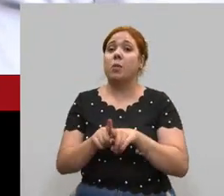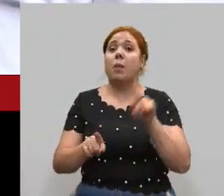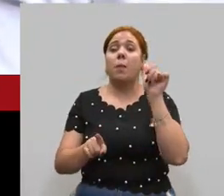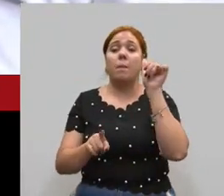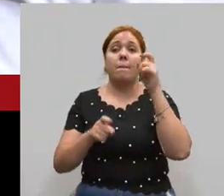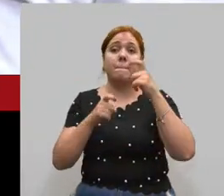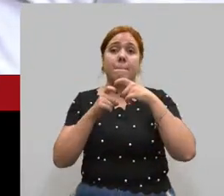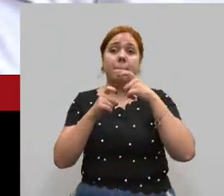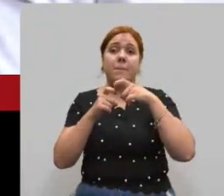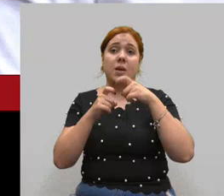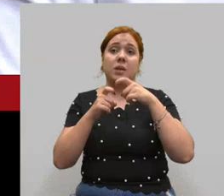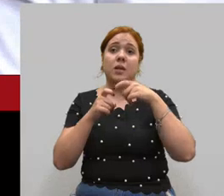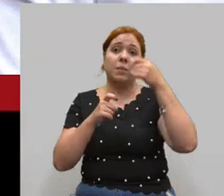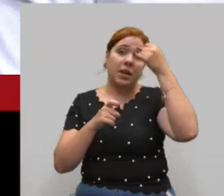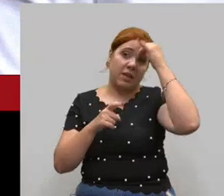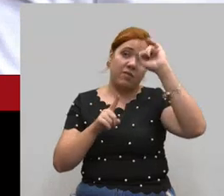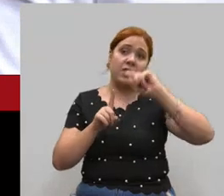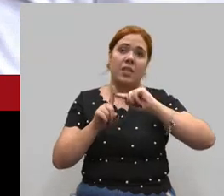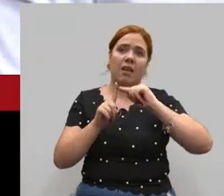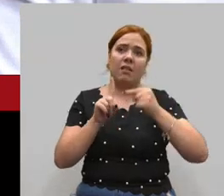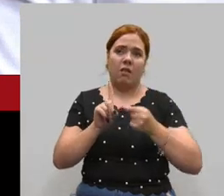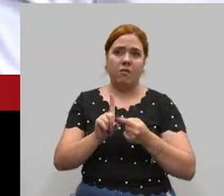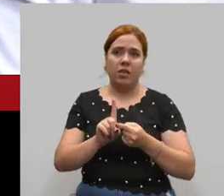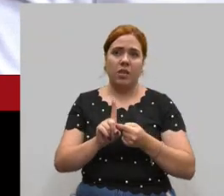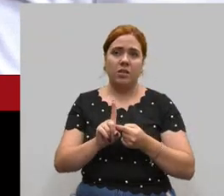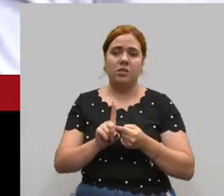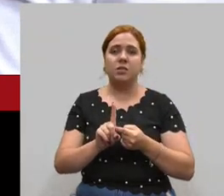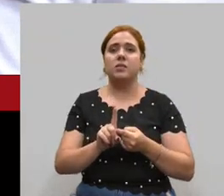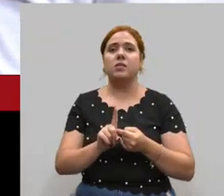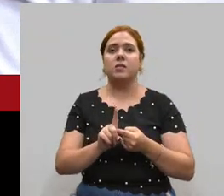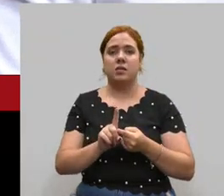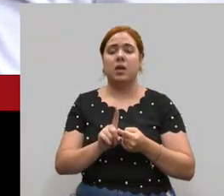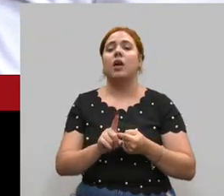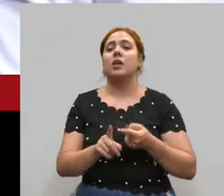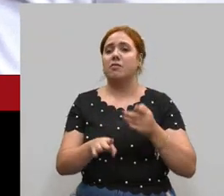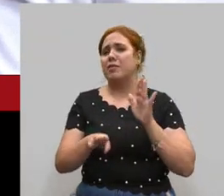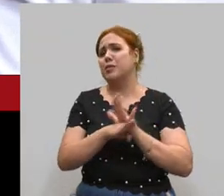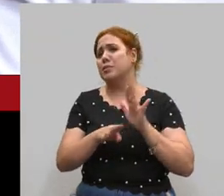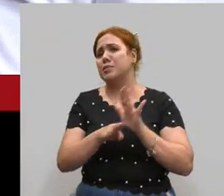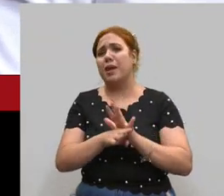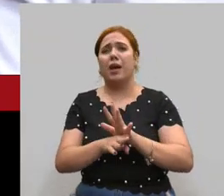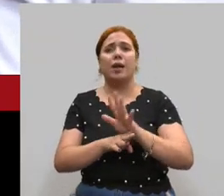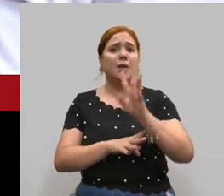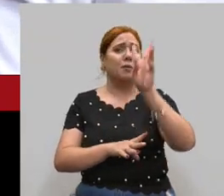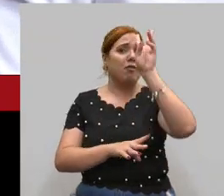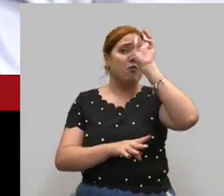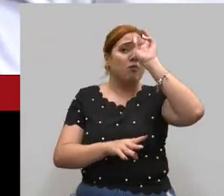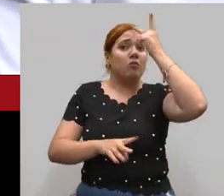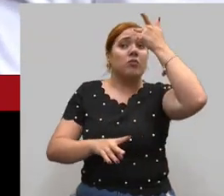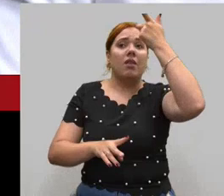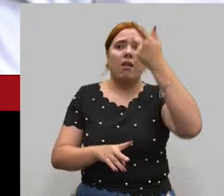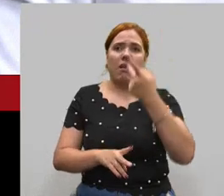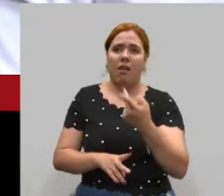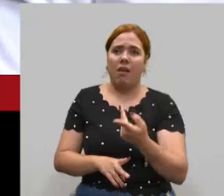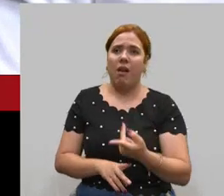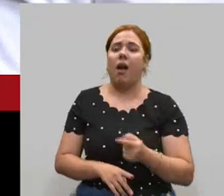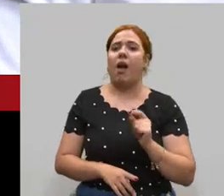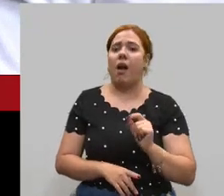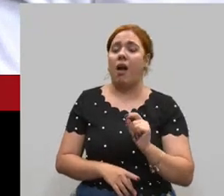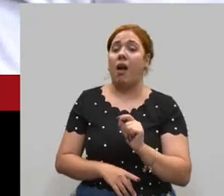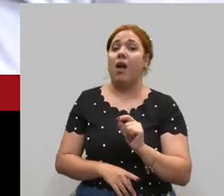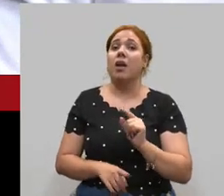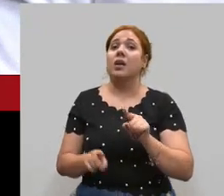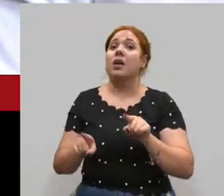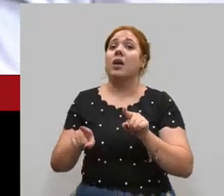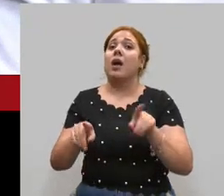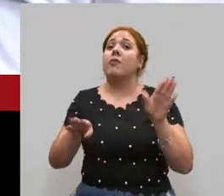contracepção que é a Dra Laissa e que eu tenho certeza que vai mudar a visão de muitas pessoas e principalmente o custo